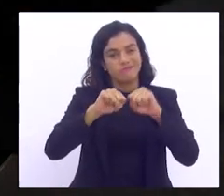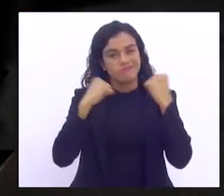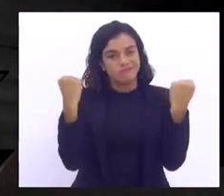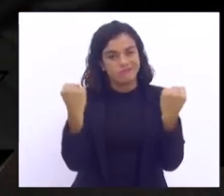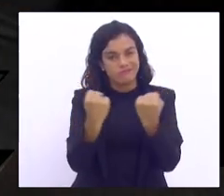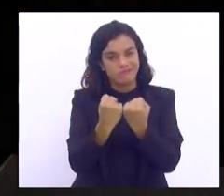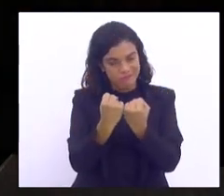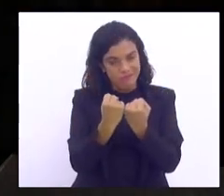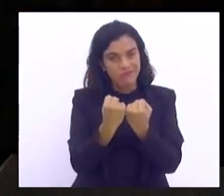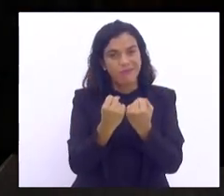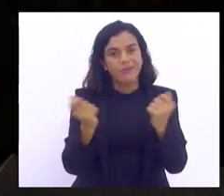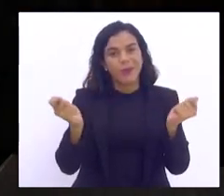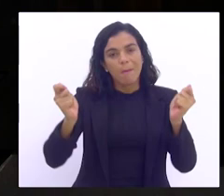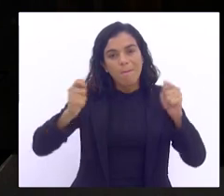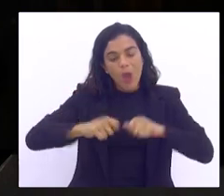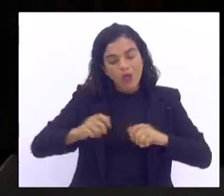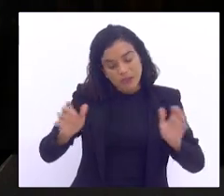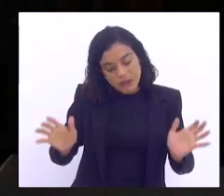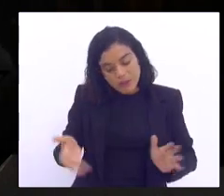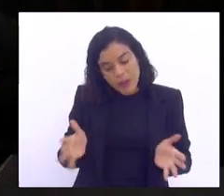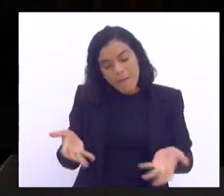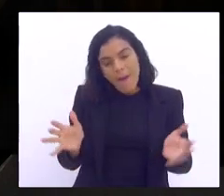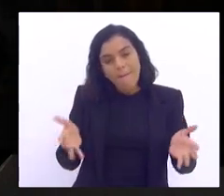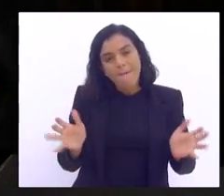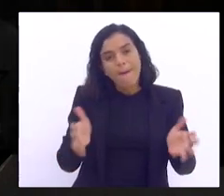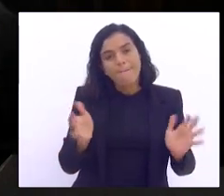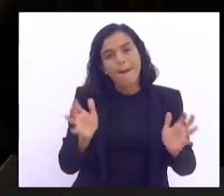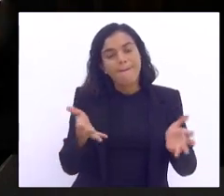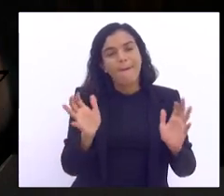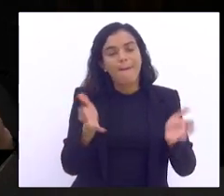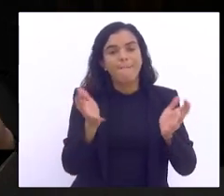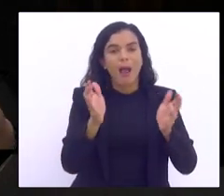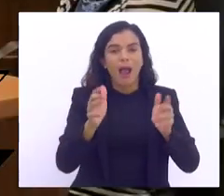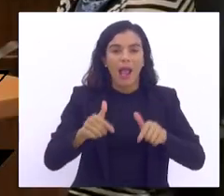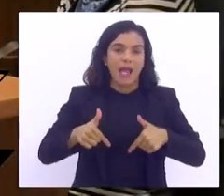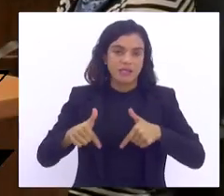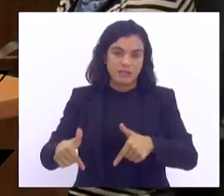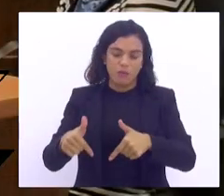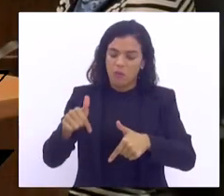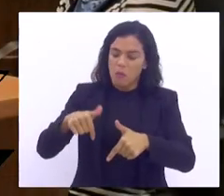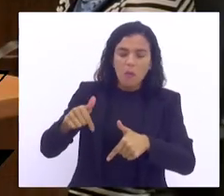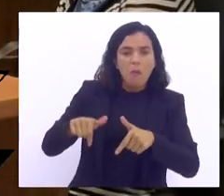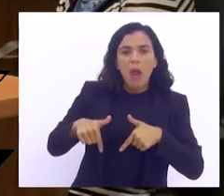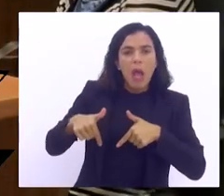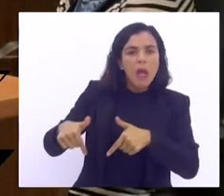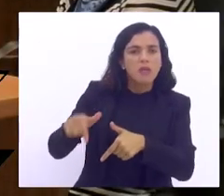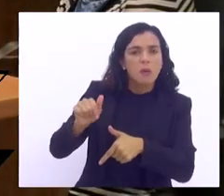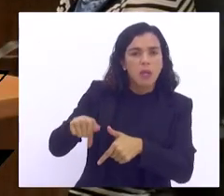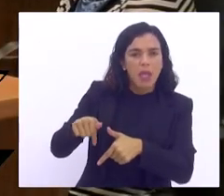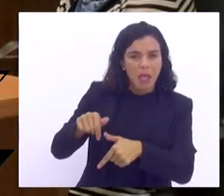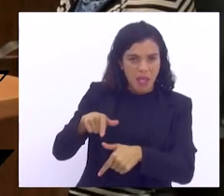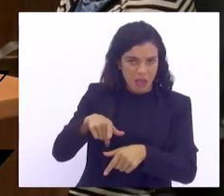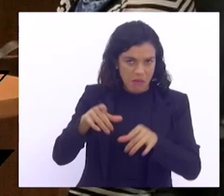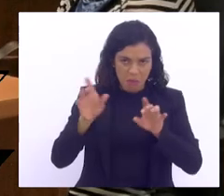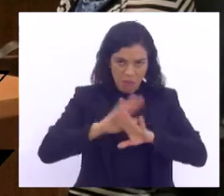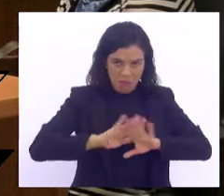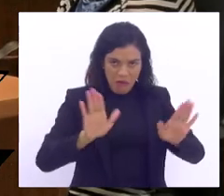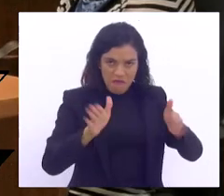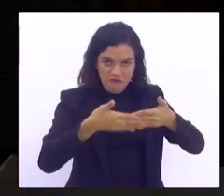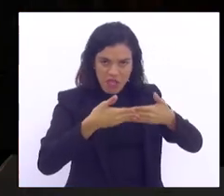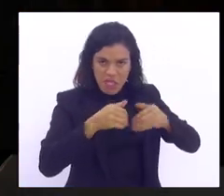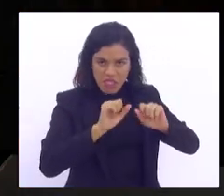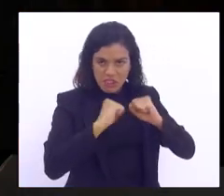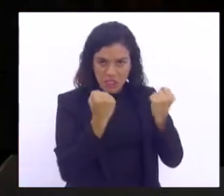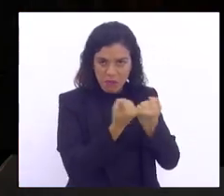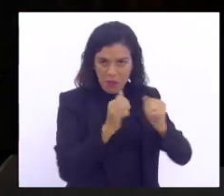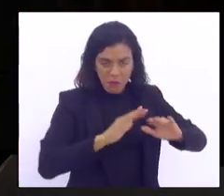de alguma forma, estimular e incentivar uma ação. Ou seja, o seminário não pode parar por aqui. Então,